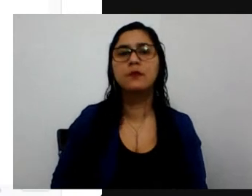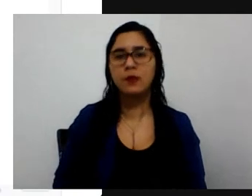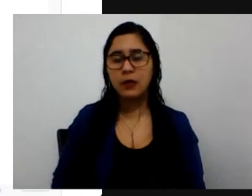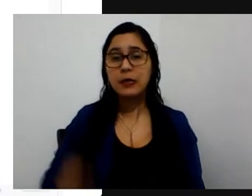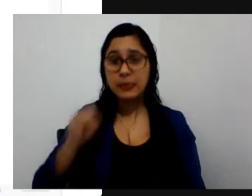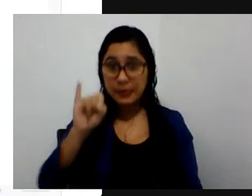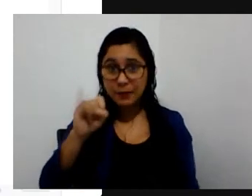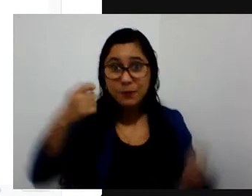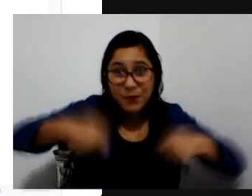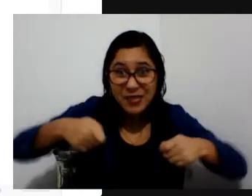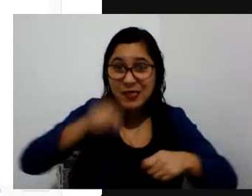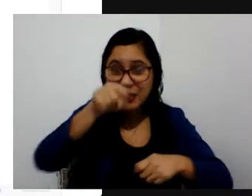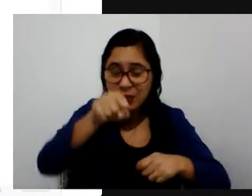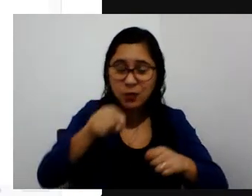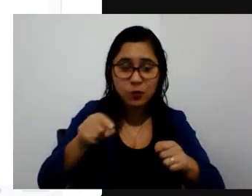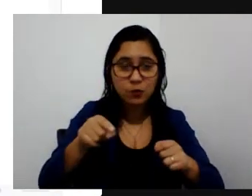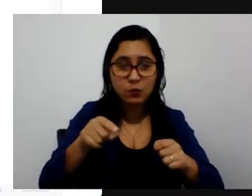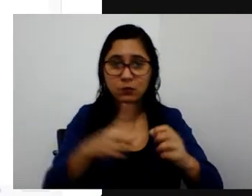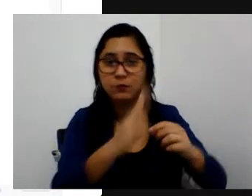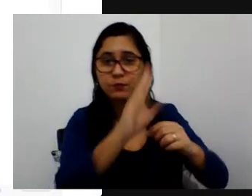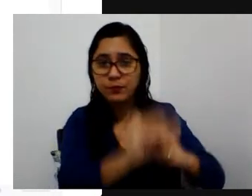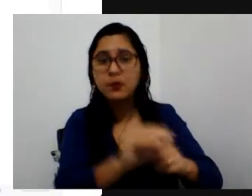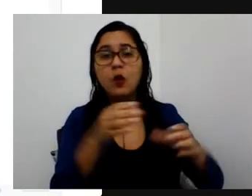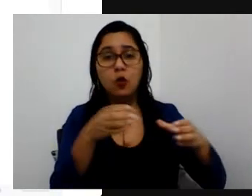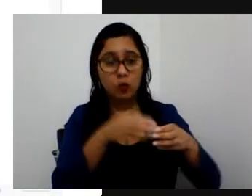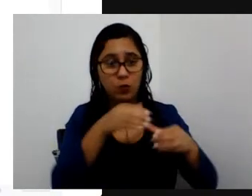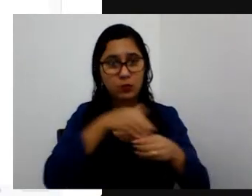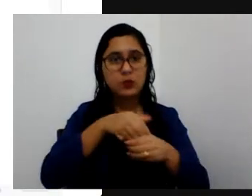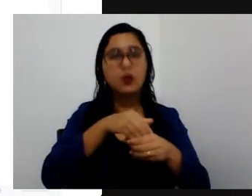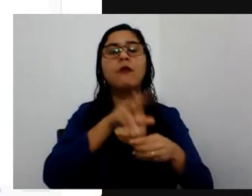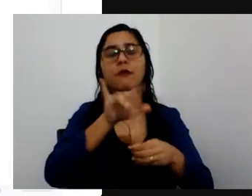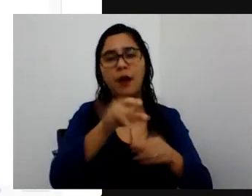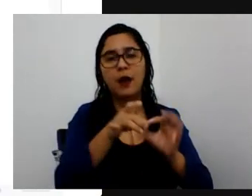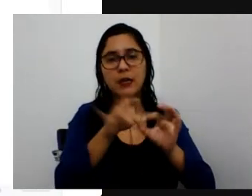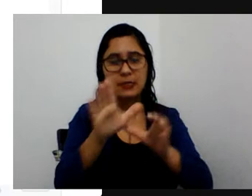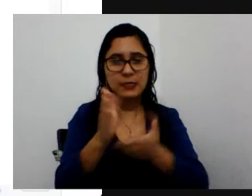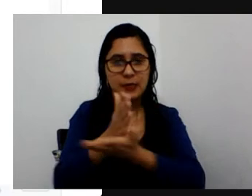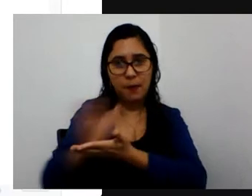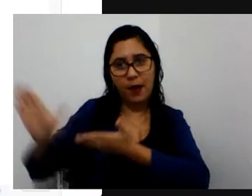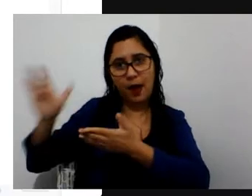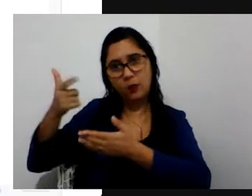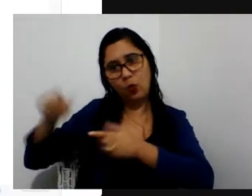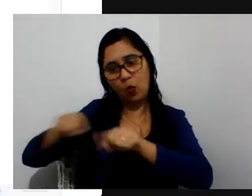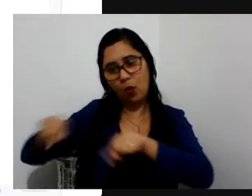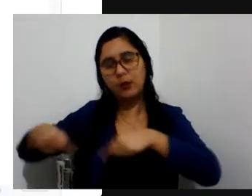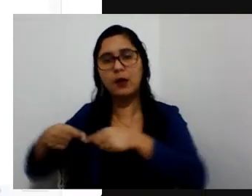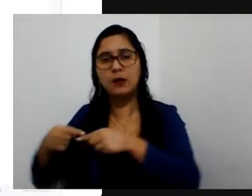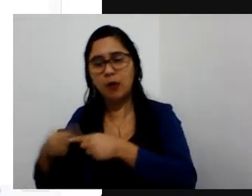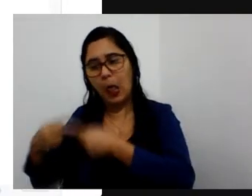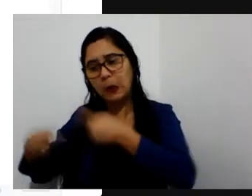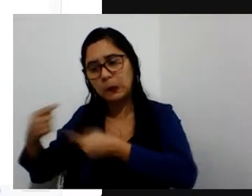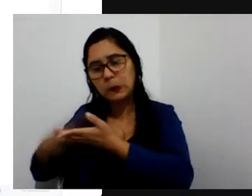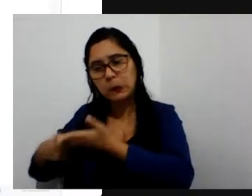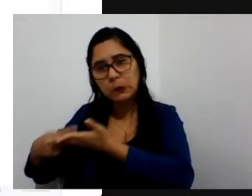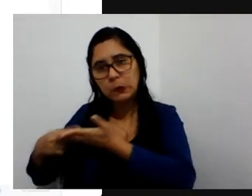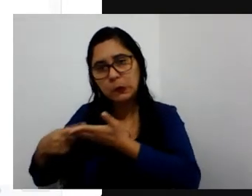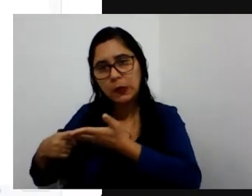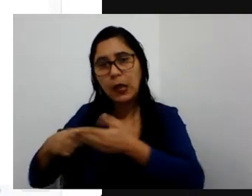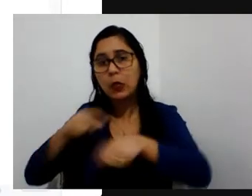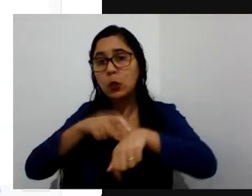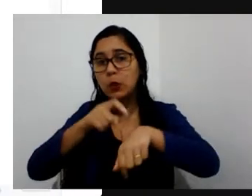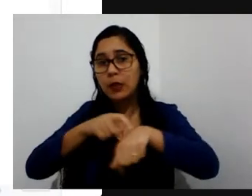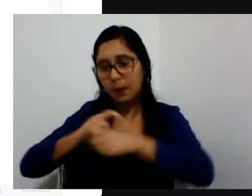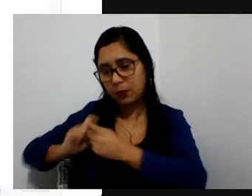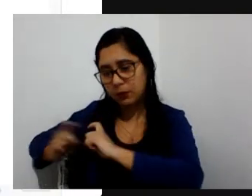acionado, a comissão irá deliberar separadamente em outra sala e durante esse tempo de deliberação